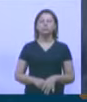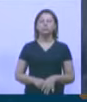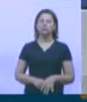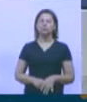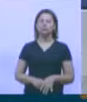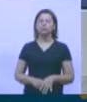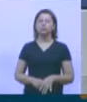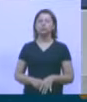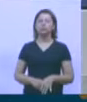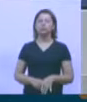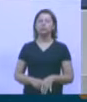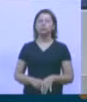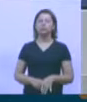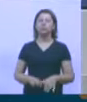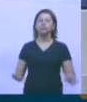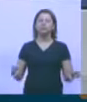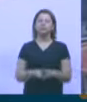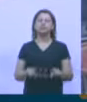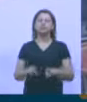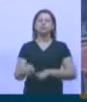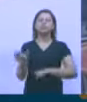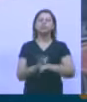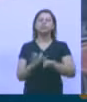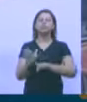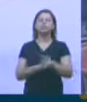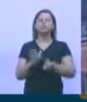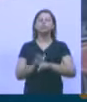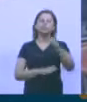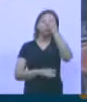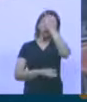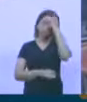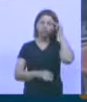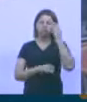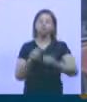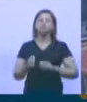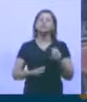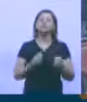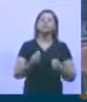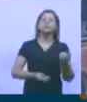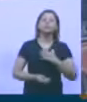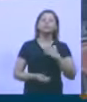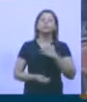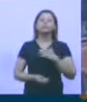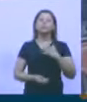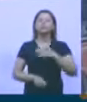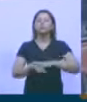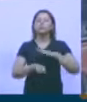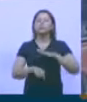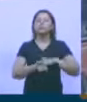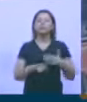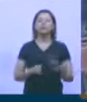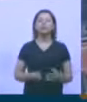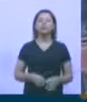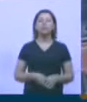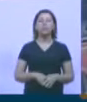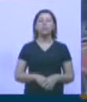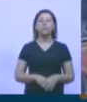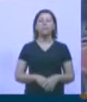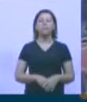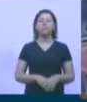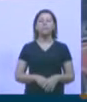most? Também eu pergunto, costumo perguntar às pessoas, o que ela mais sente, qual é o sintoma que